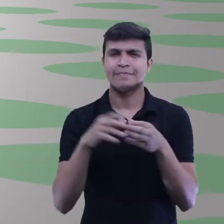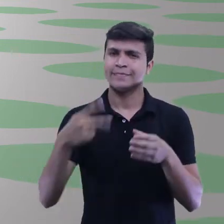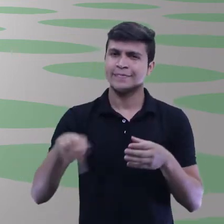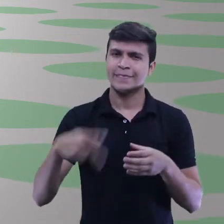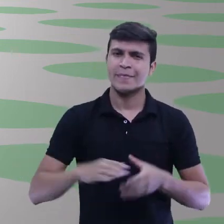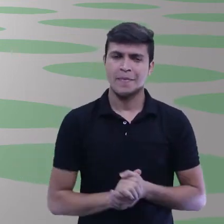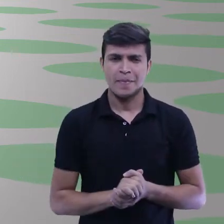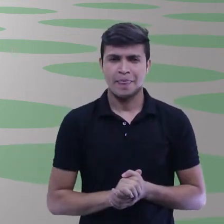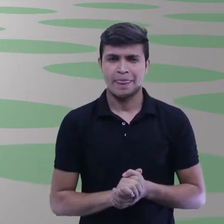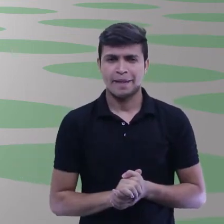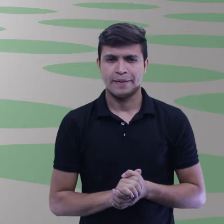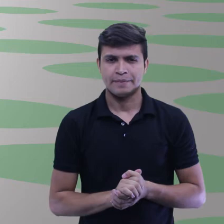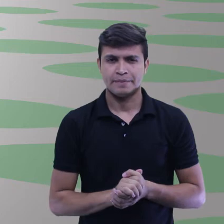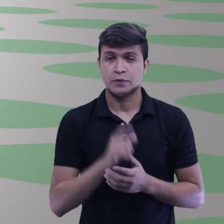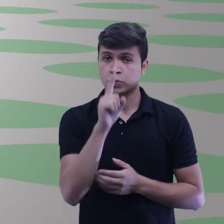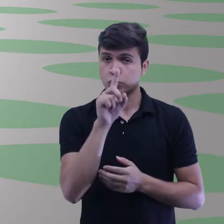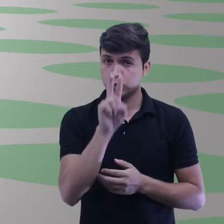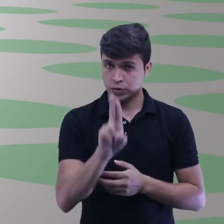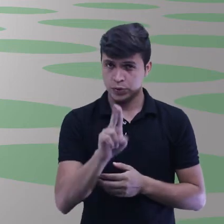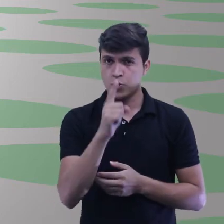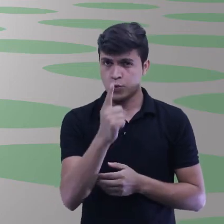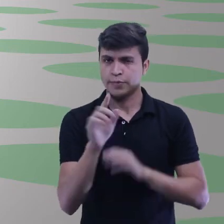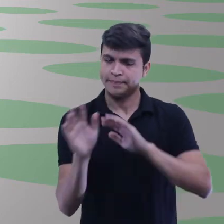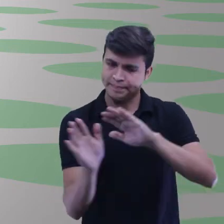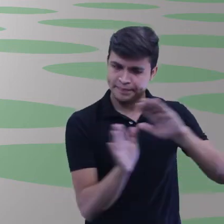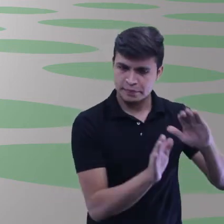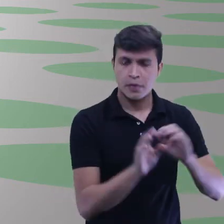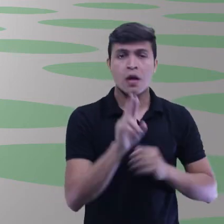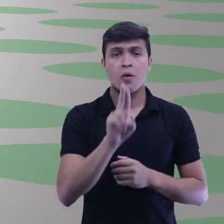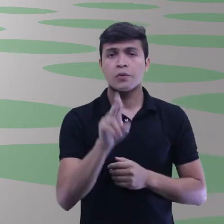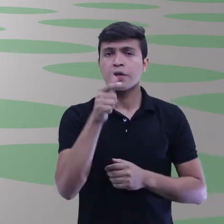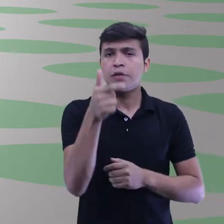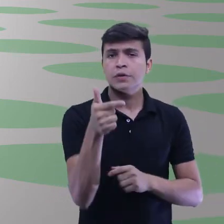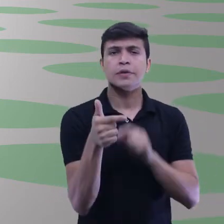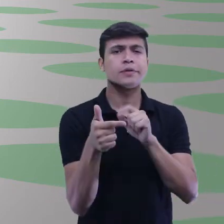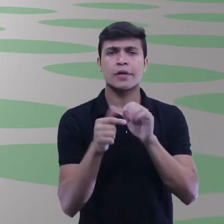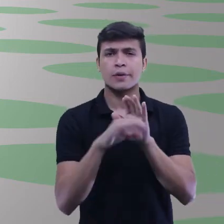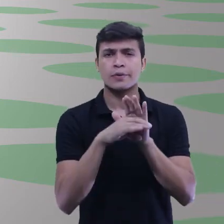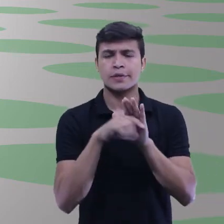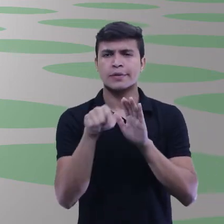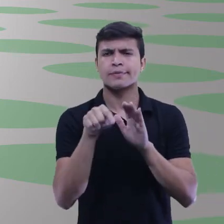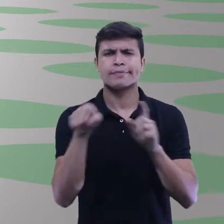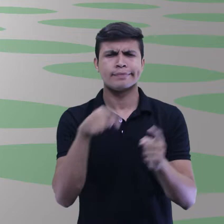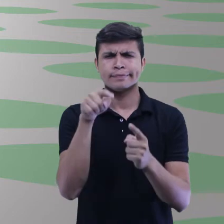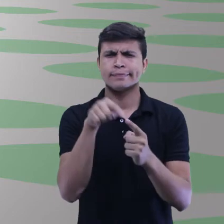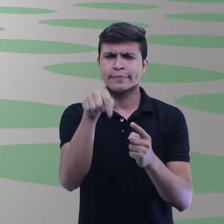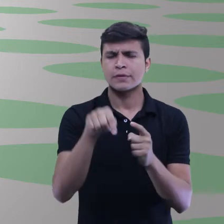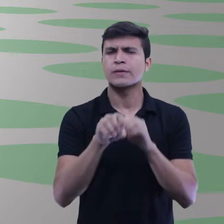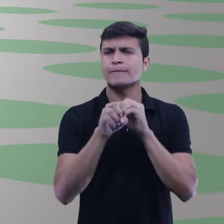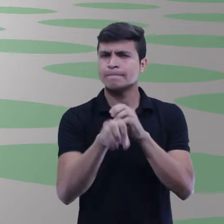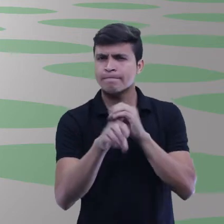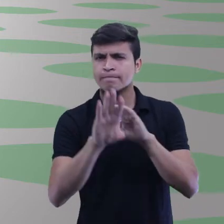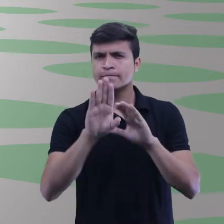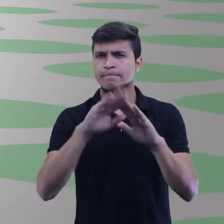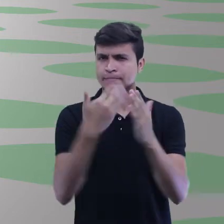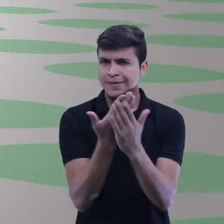fenômenos. Na segunda unidade, abordamos o conceito de natureza na perspectiva do ensino escolar, que acaba